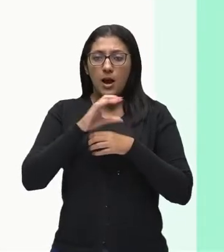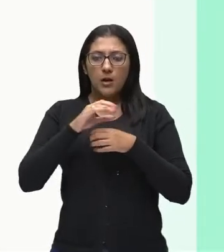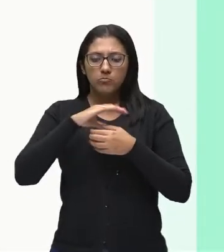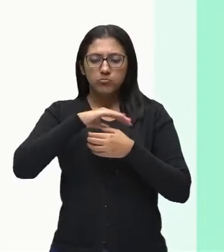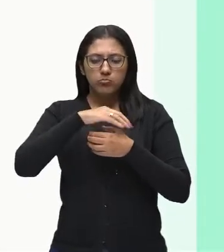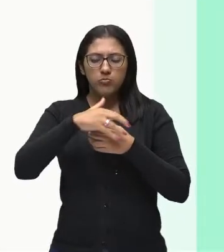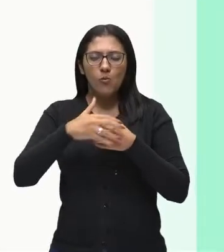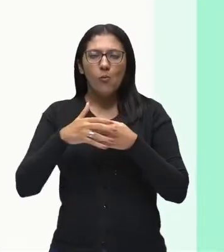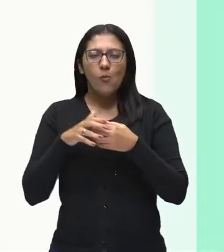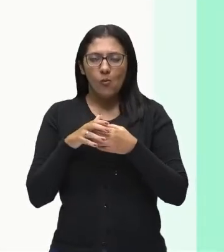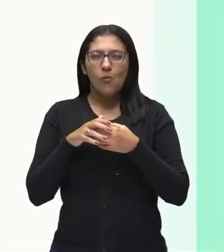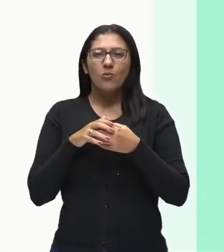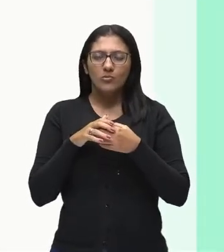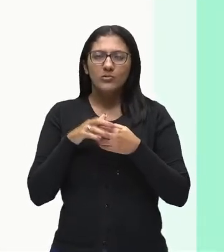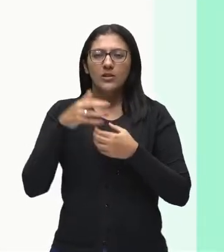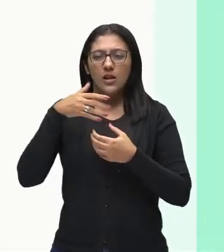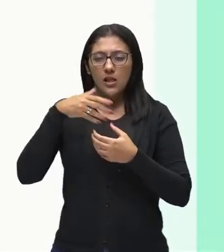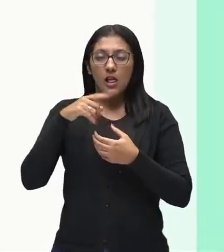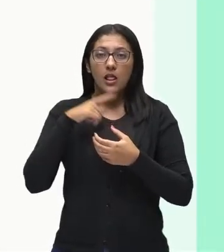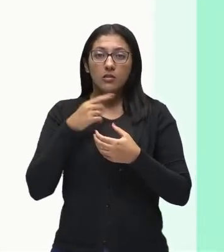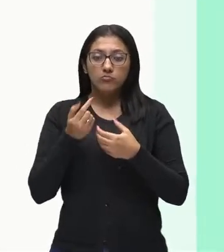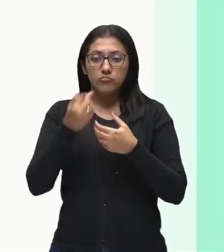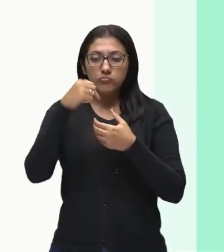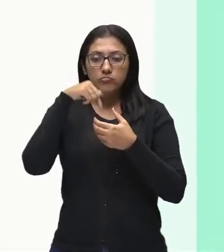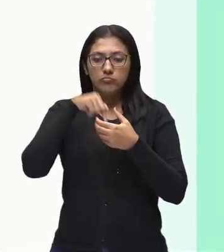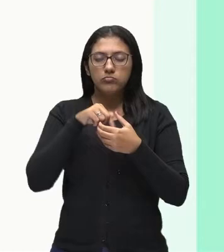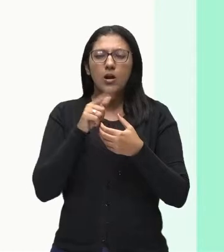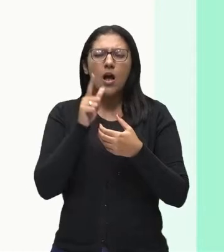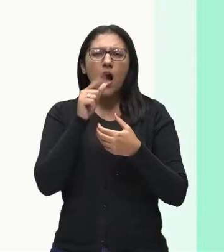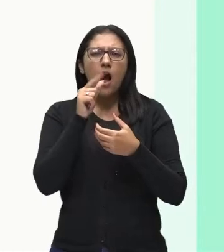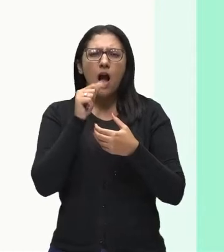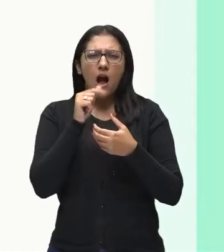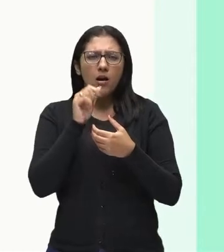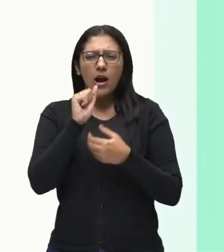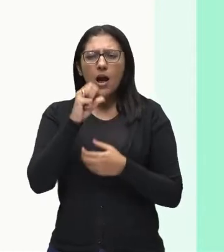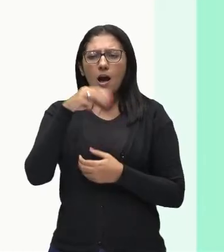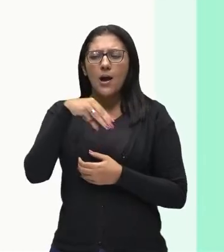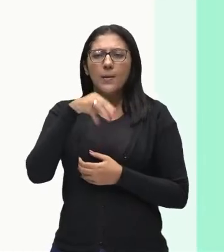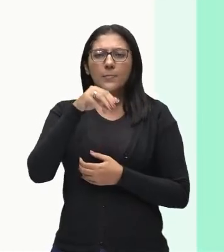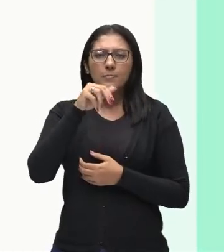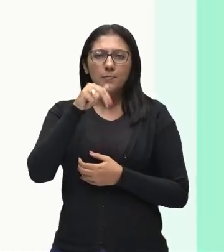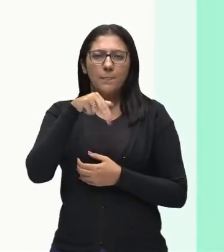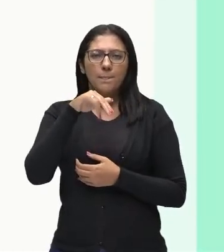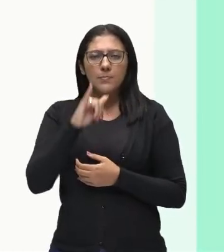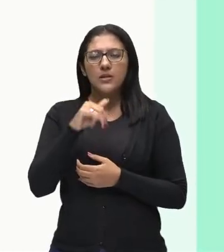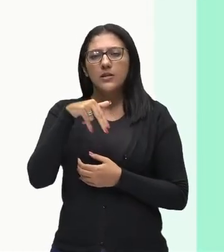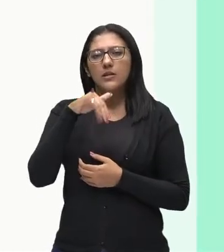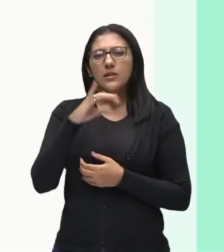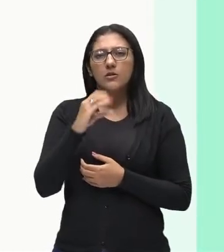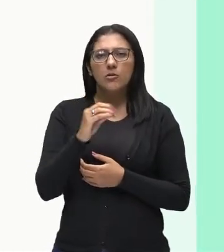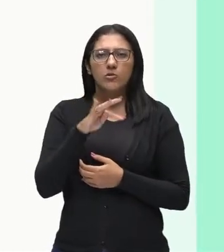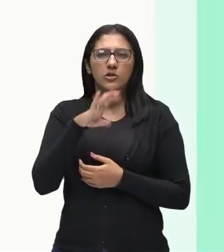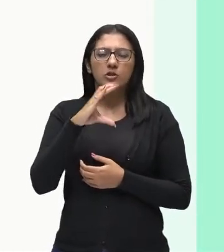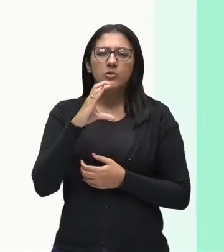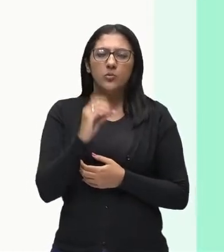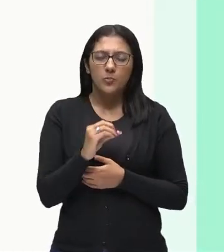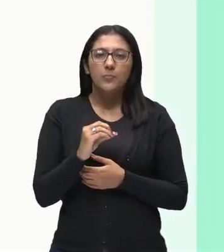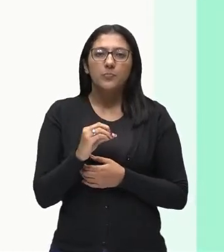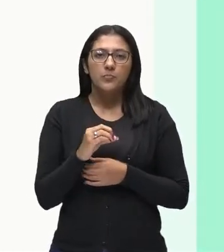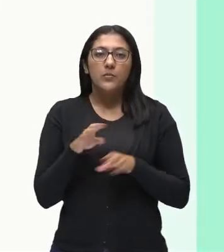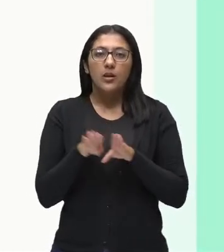Dentro dessa membrana vai ter um líquido, o líquido amniótico. O líquido amniótico serve tanto para